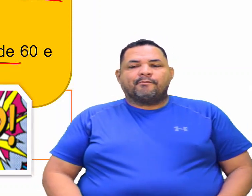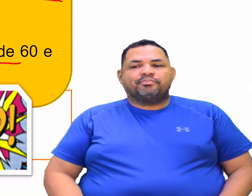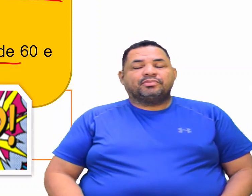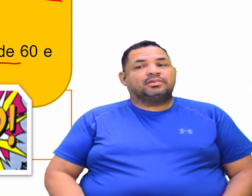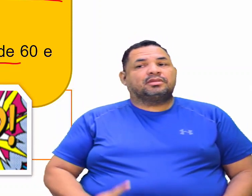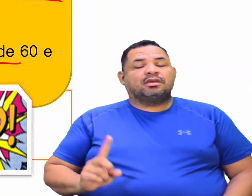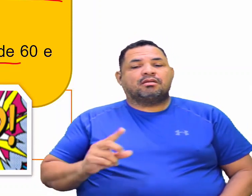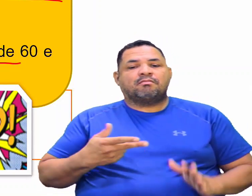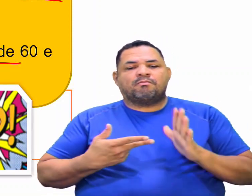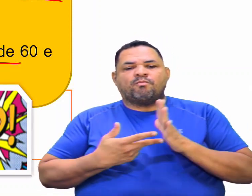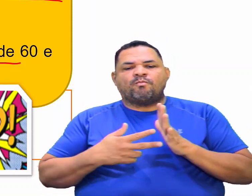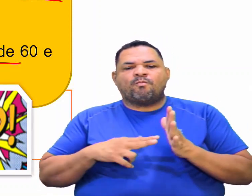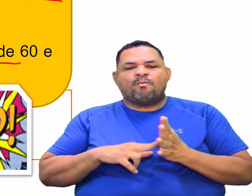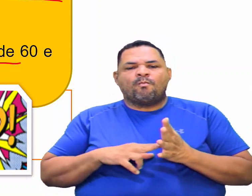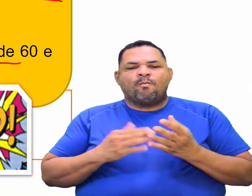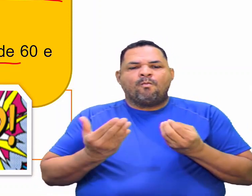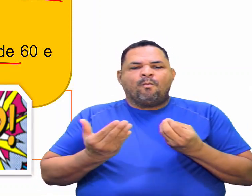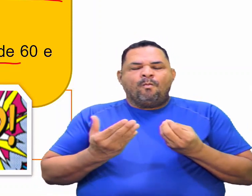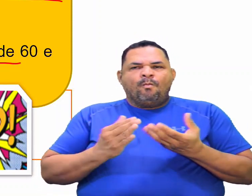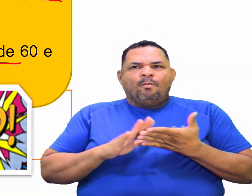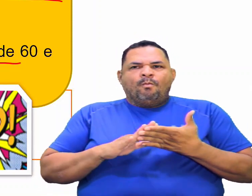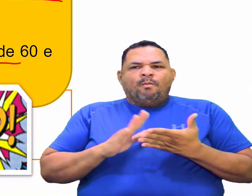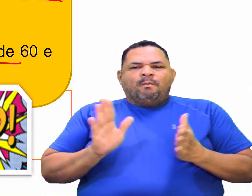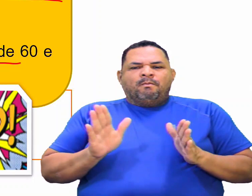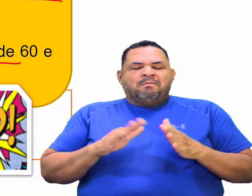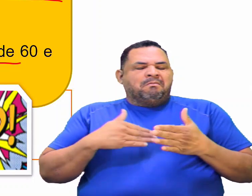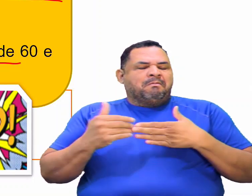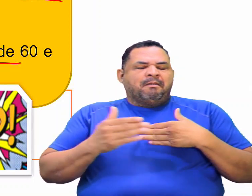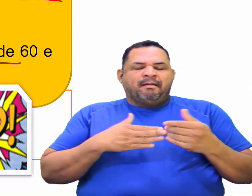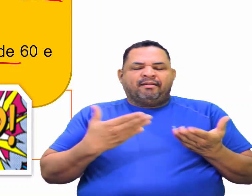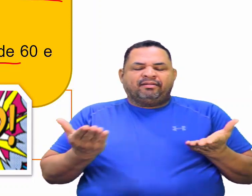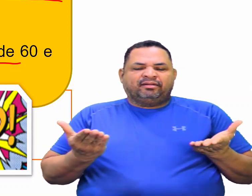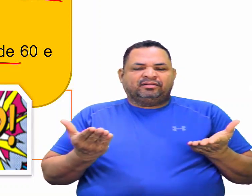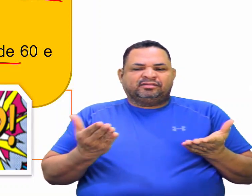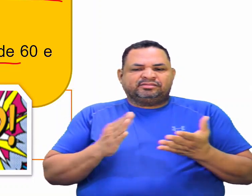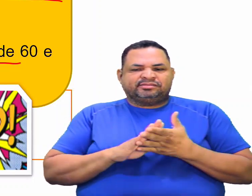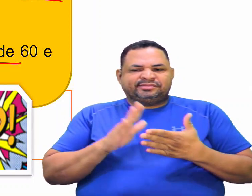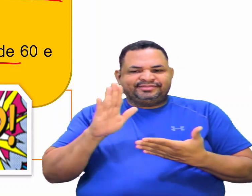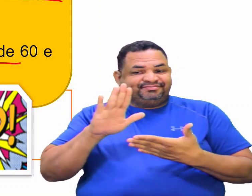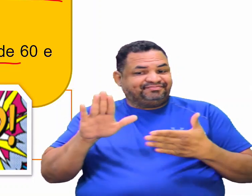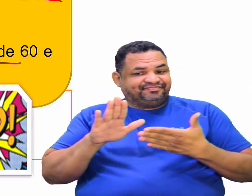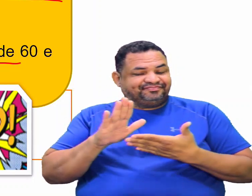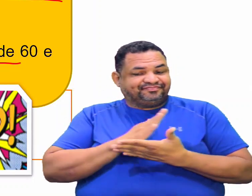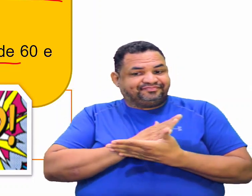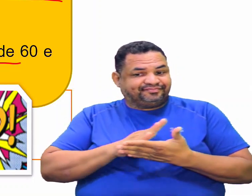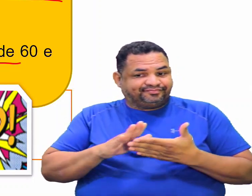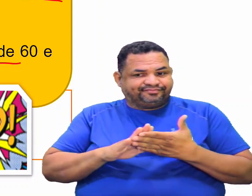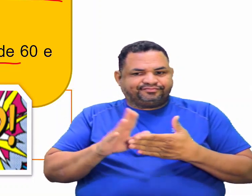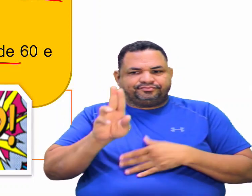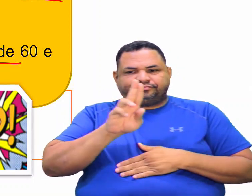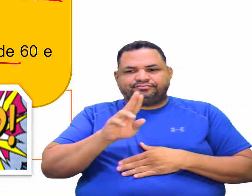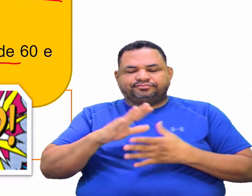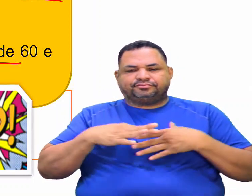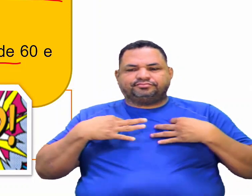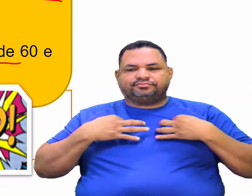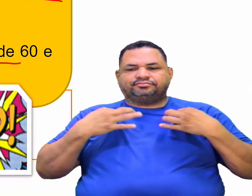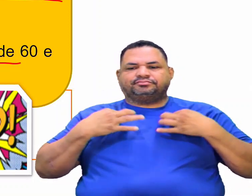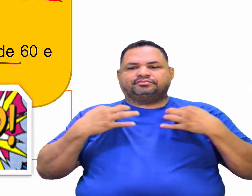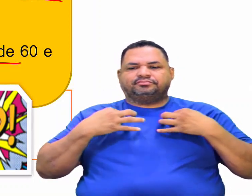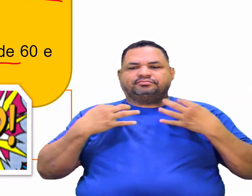não significa que é uma é uma coisa Qualquer né porque às vezes as pessoas usam até roupas